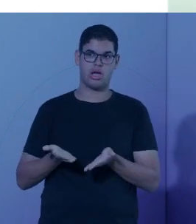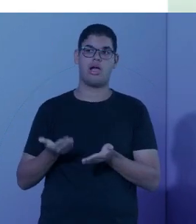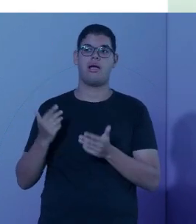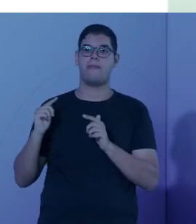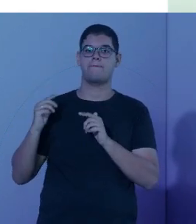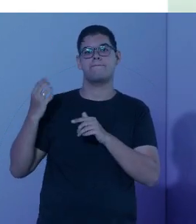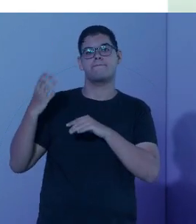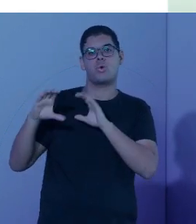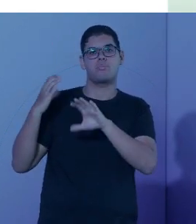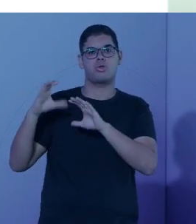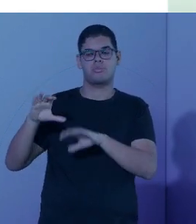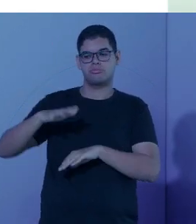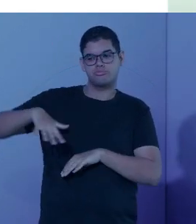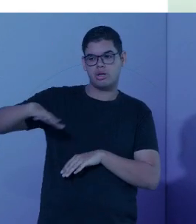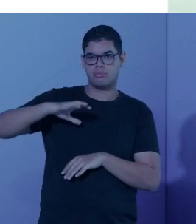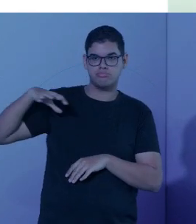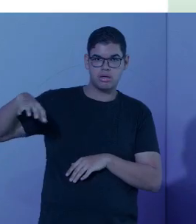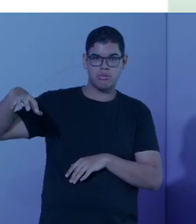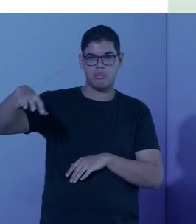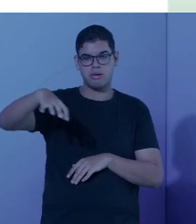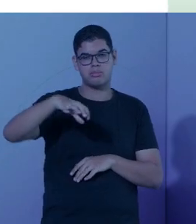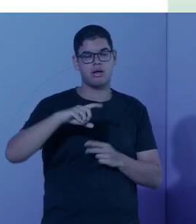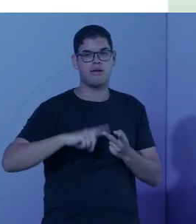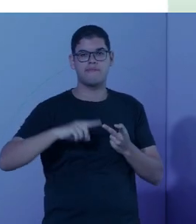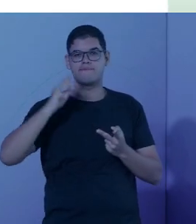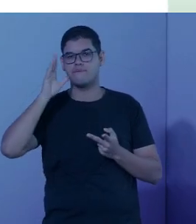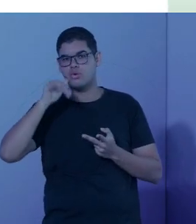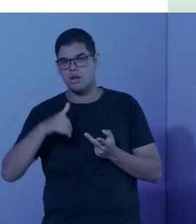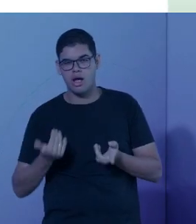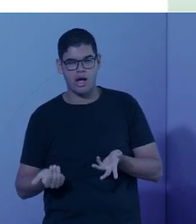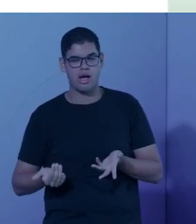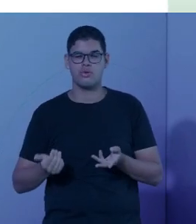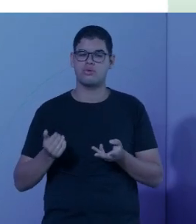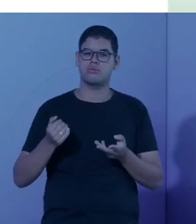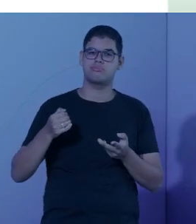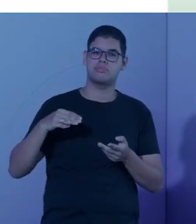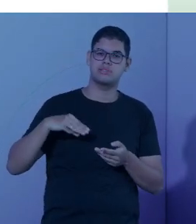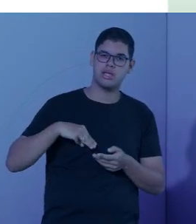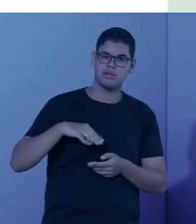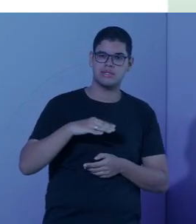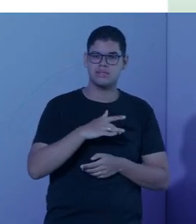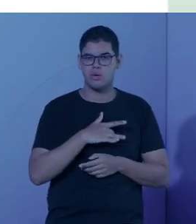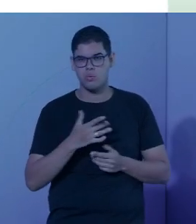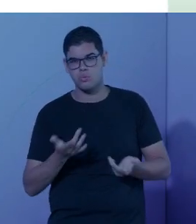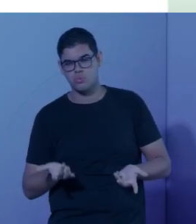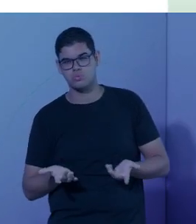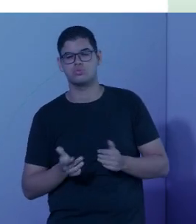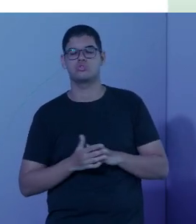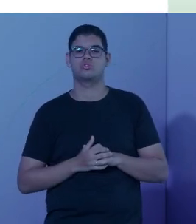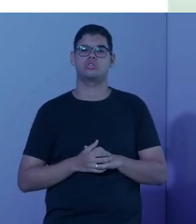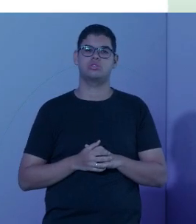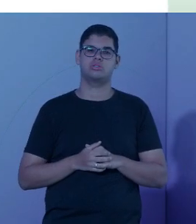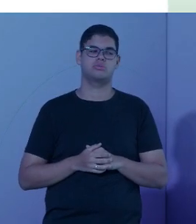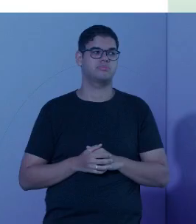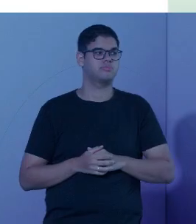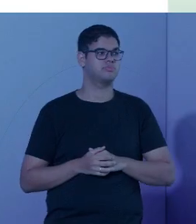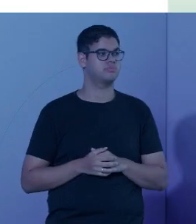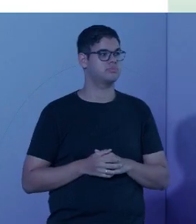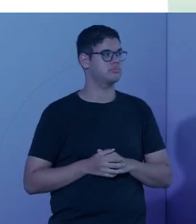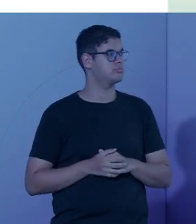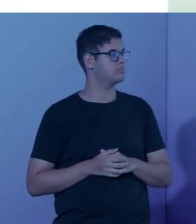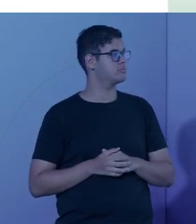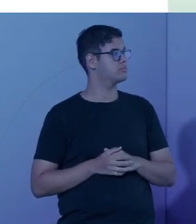uma funcionária de carreira do Ministério da Saúde no site da Colabore com o Futuro, que traz